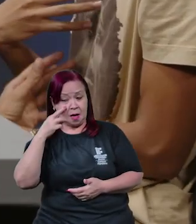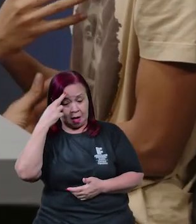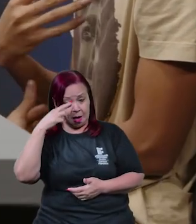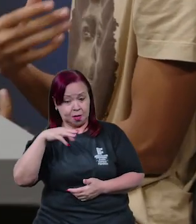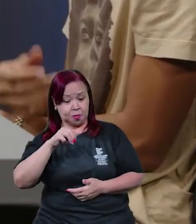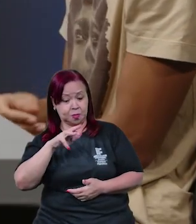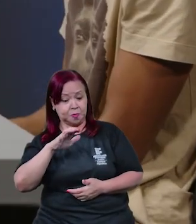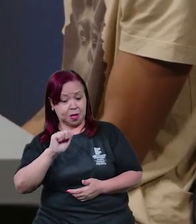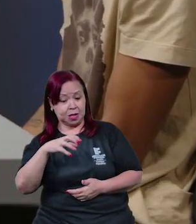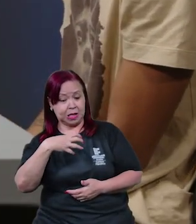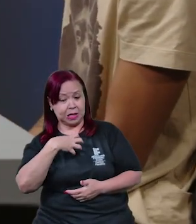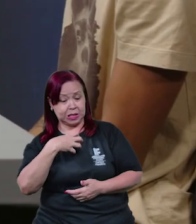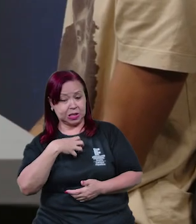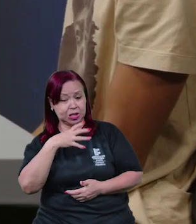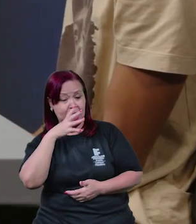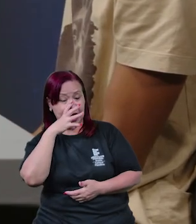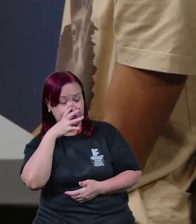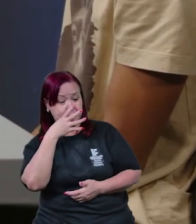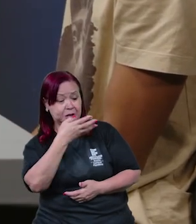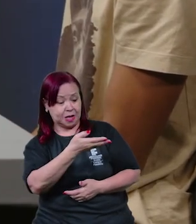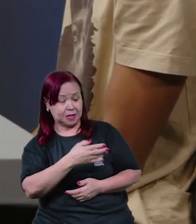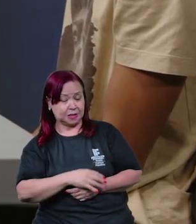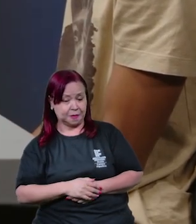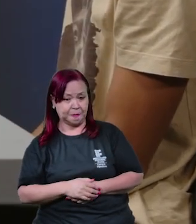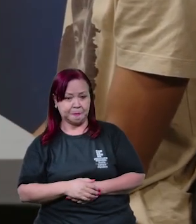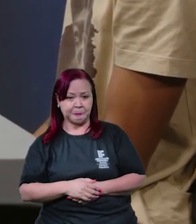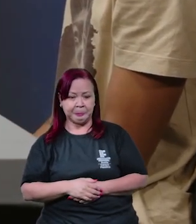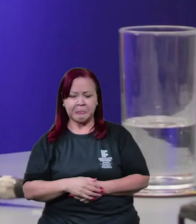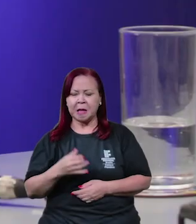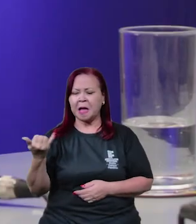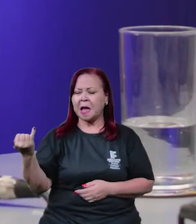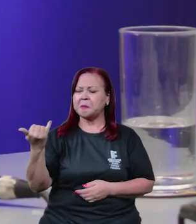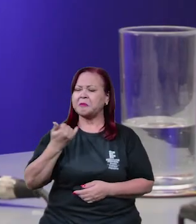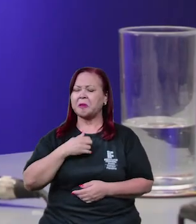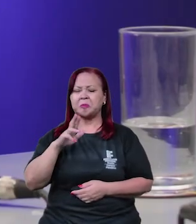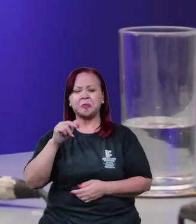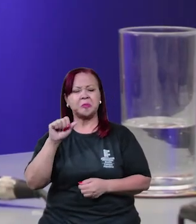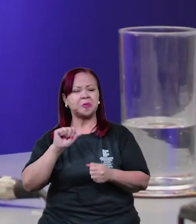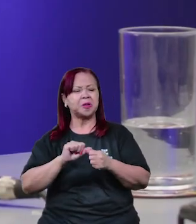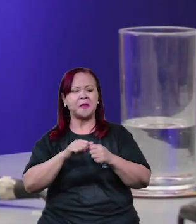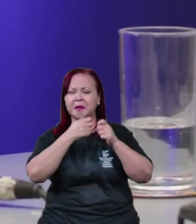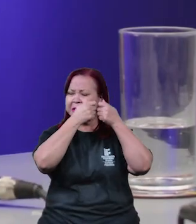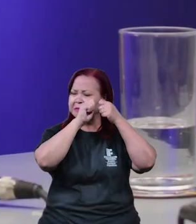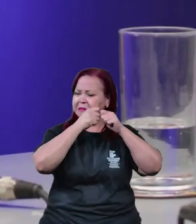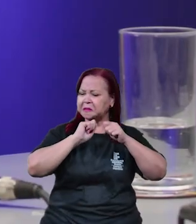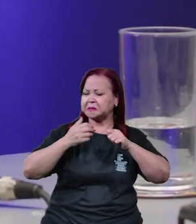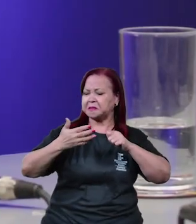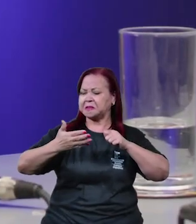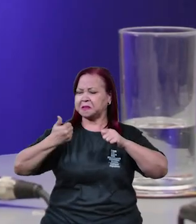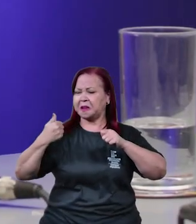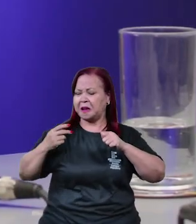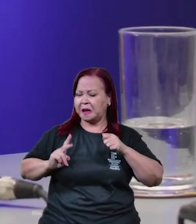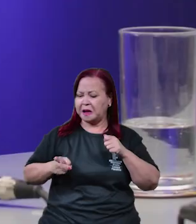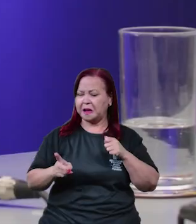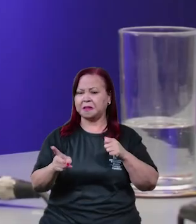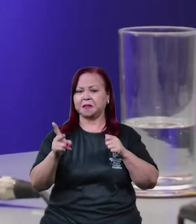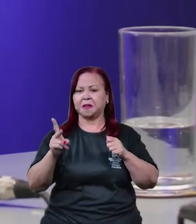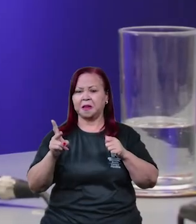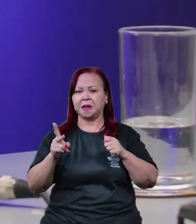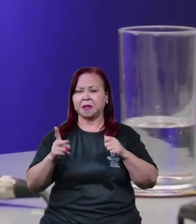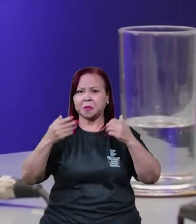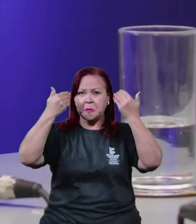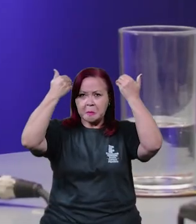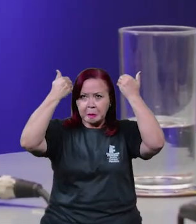que ela tinha Sim. internamente, né? E aí ela pegou e falou que ela nunca, tipo, tinha feito tranças antes, que era sempre o